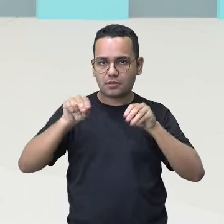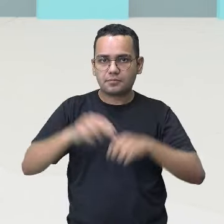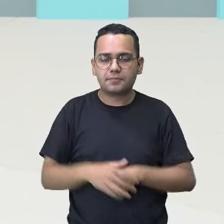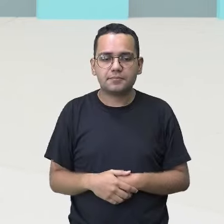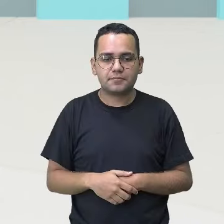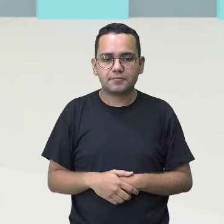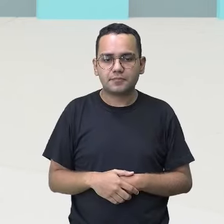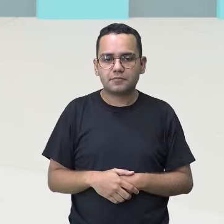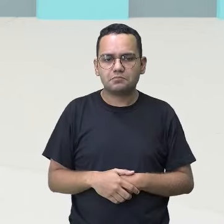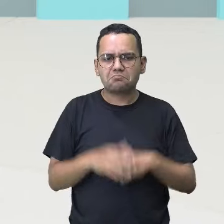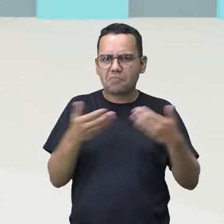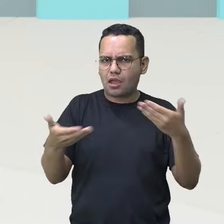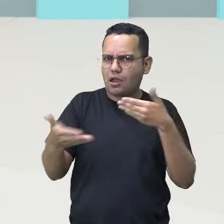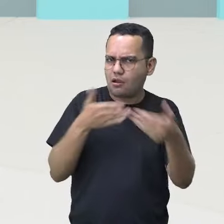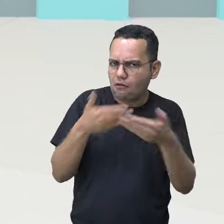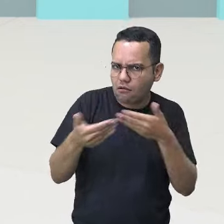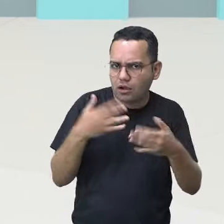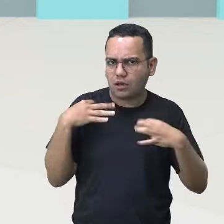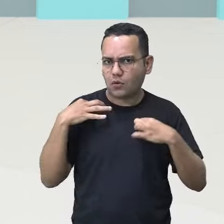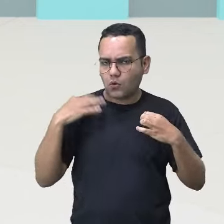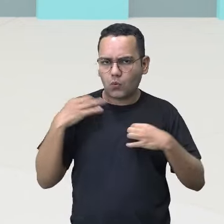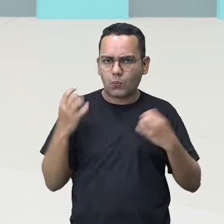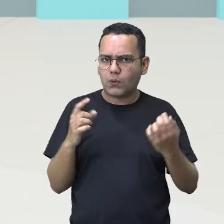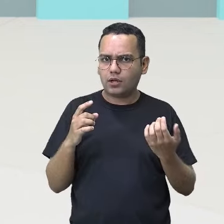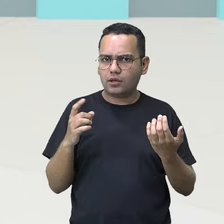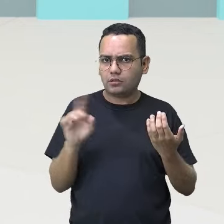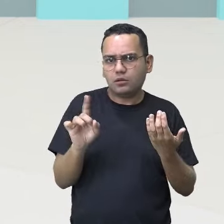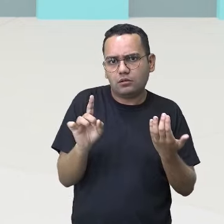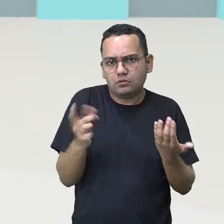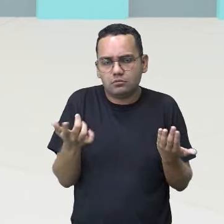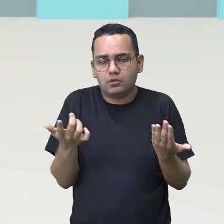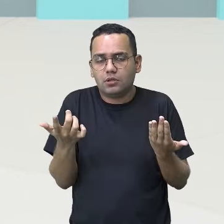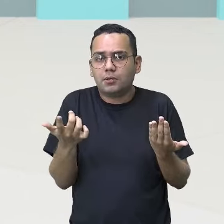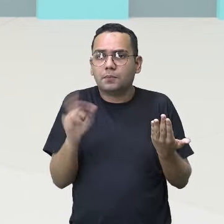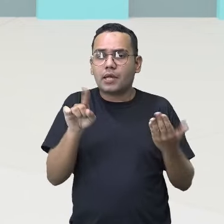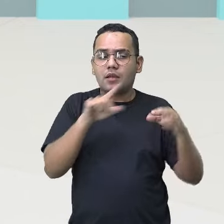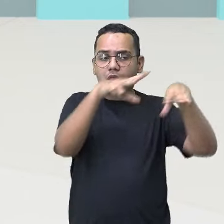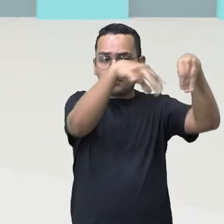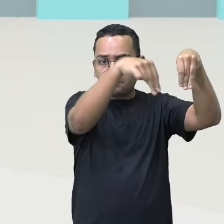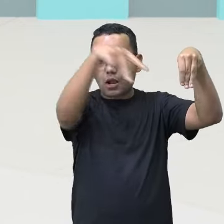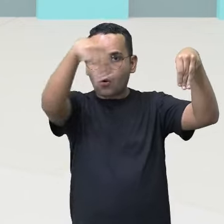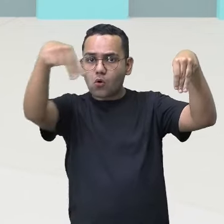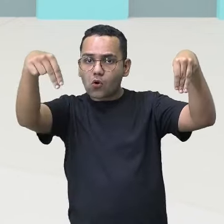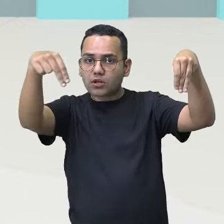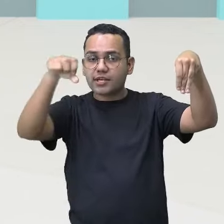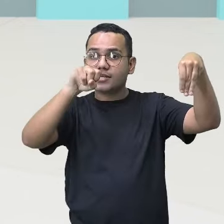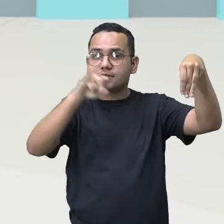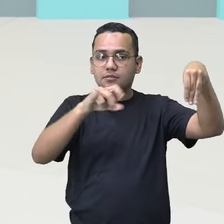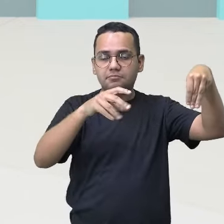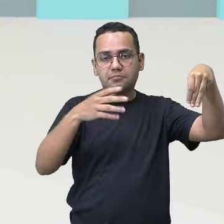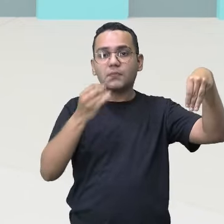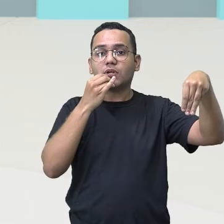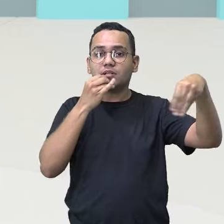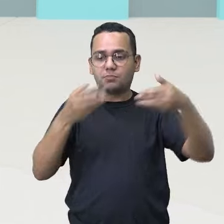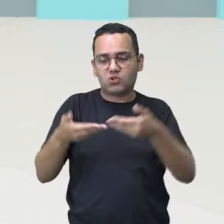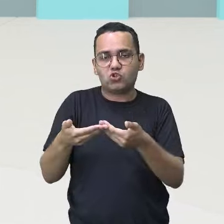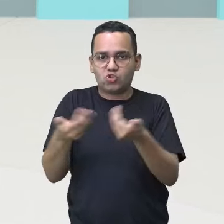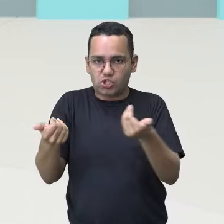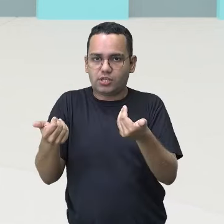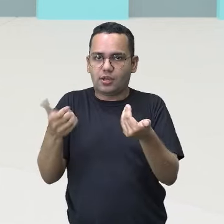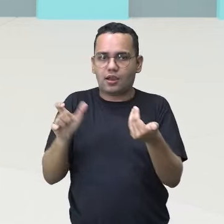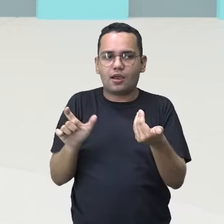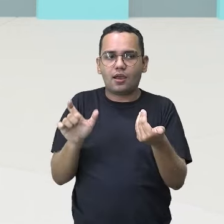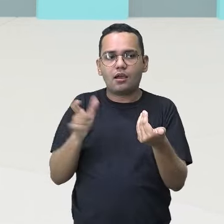que de fato não é qualquer roupa aí se eu pensar são as roupas que estão na corda Mas a partir do momento que eu eu retiro a frase ó as